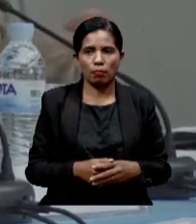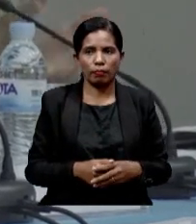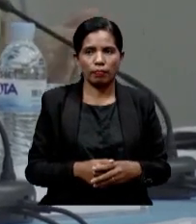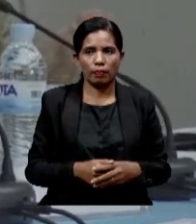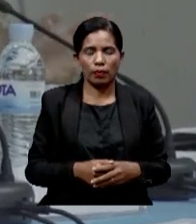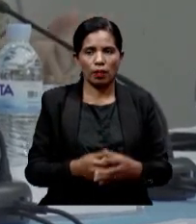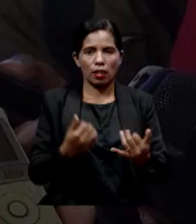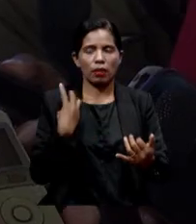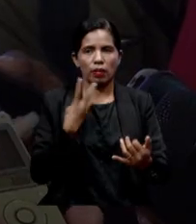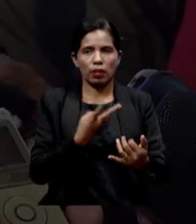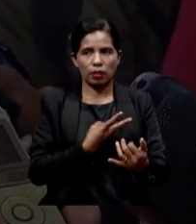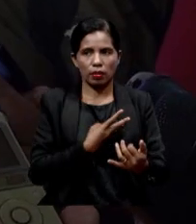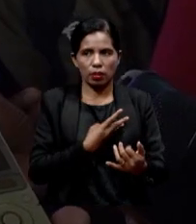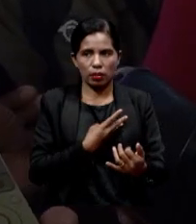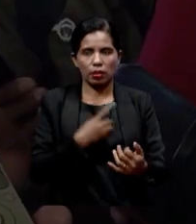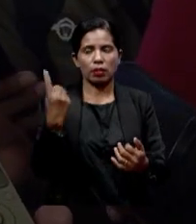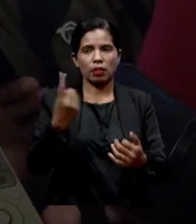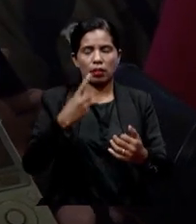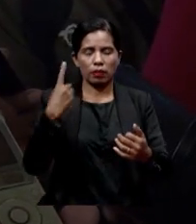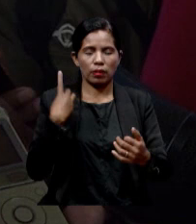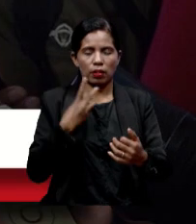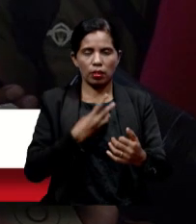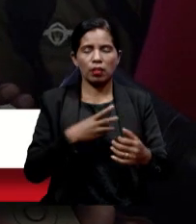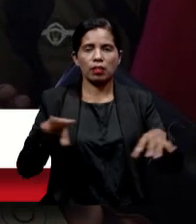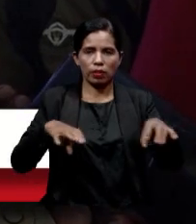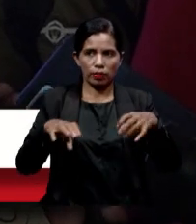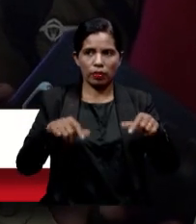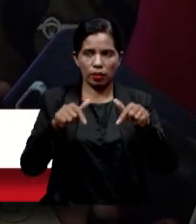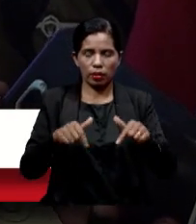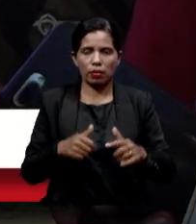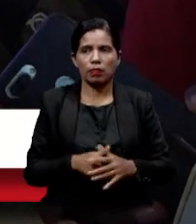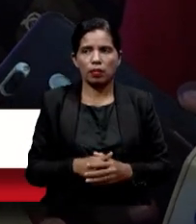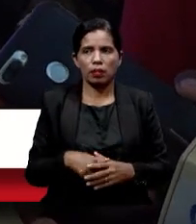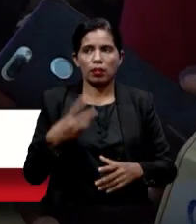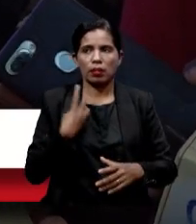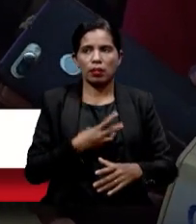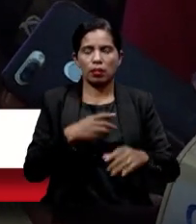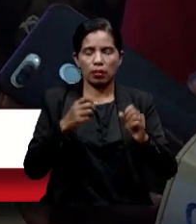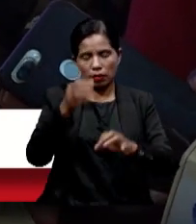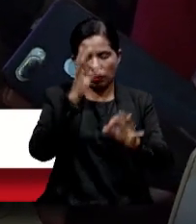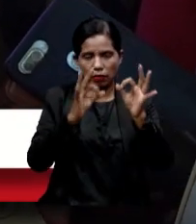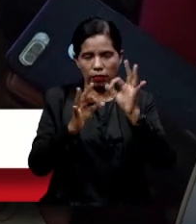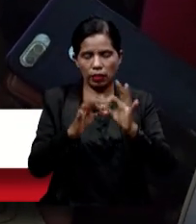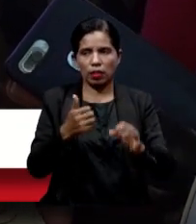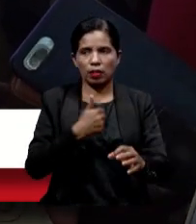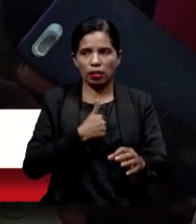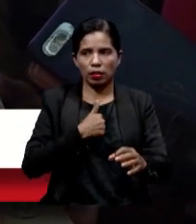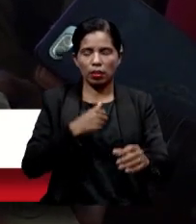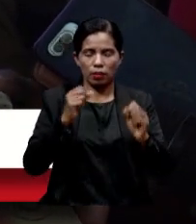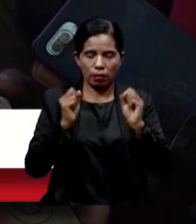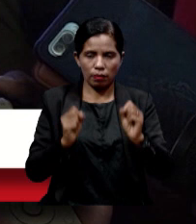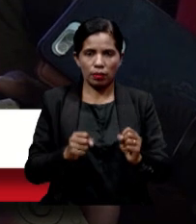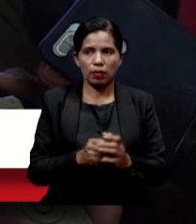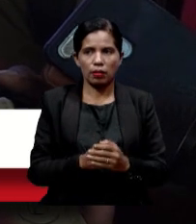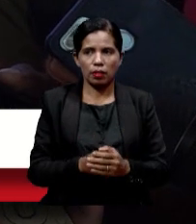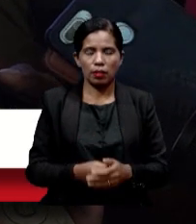agora, se ita mantém ritmo serviço ida né, ita bele fiar an, kata ita bele gradua. Se